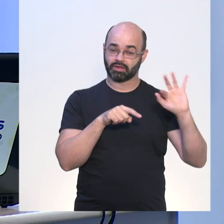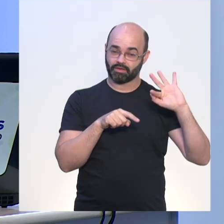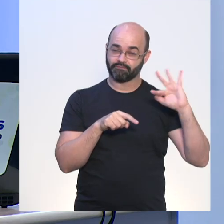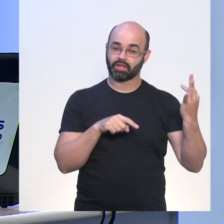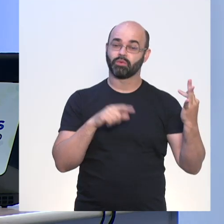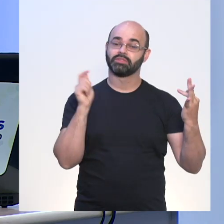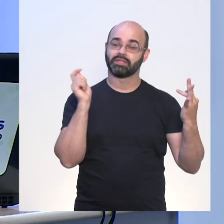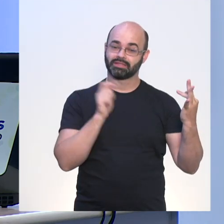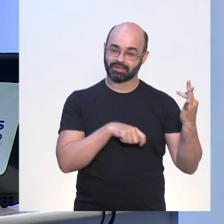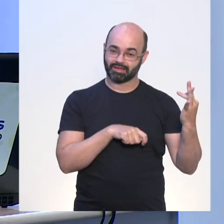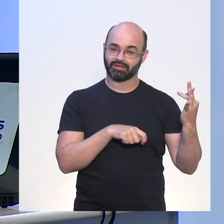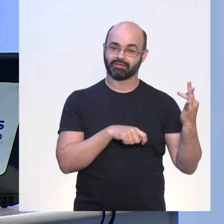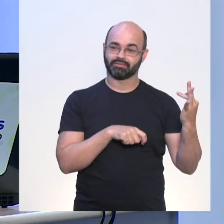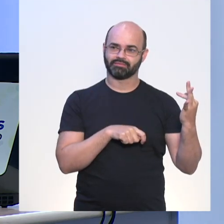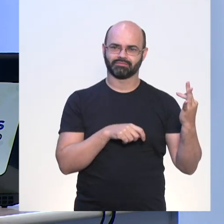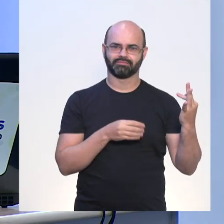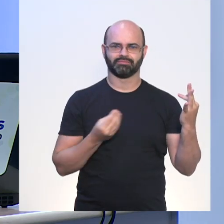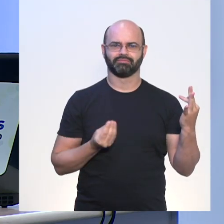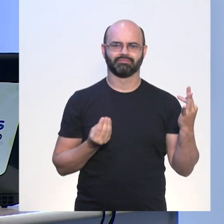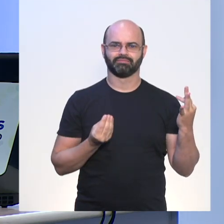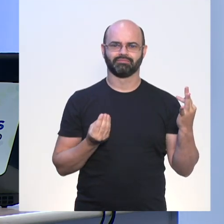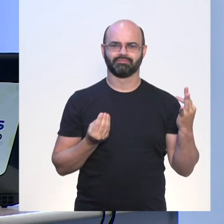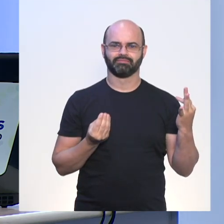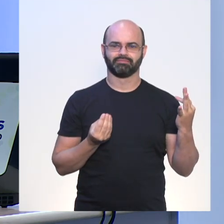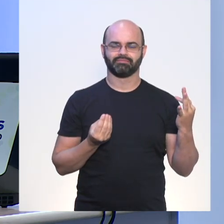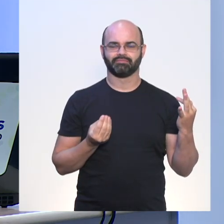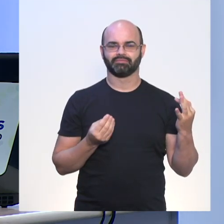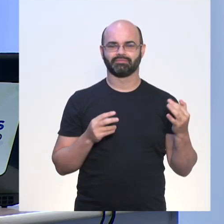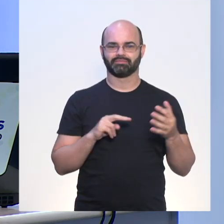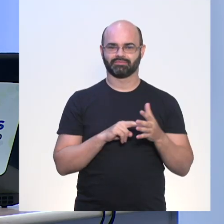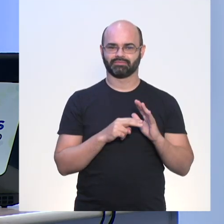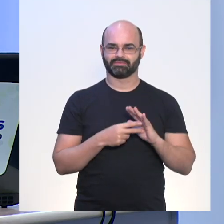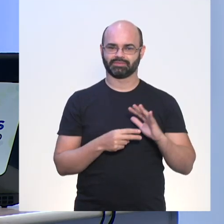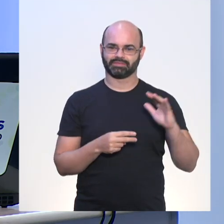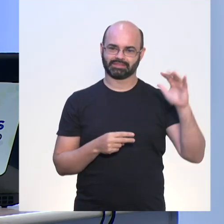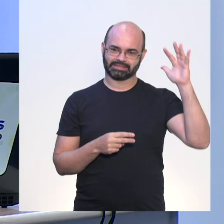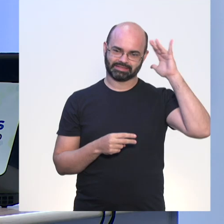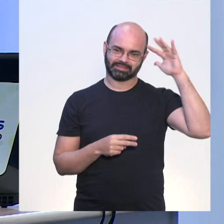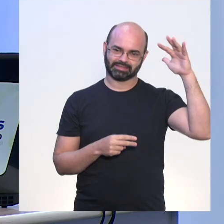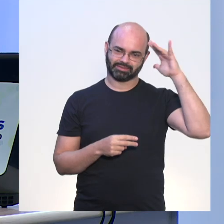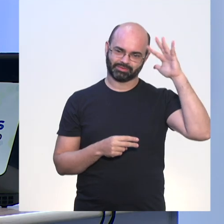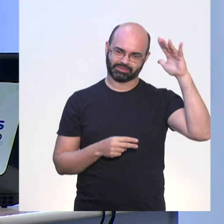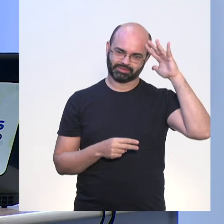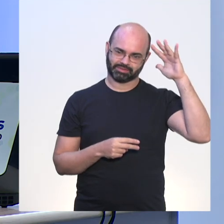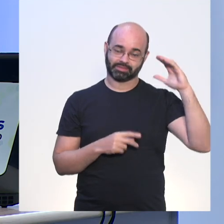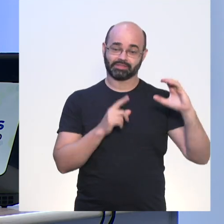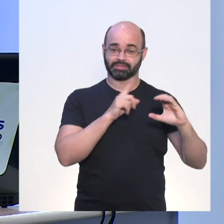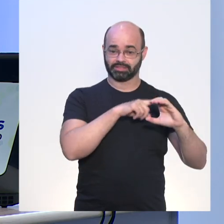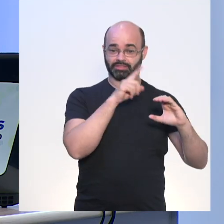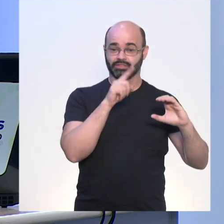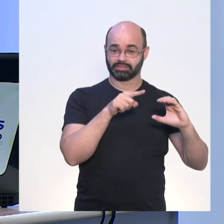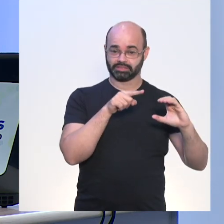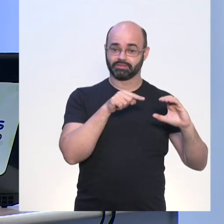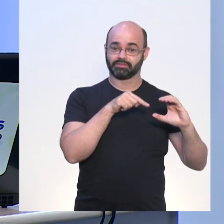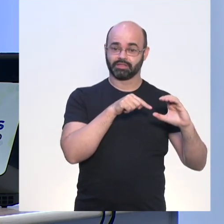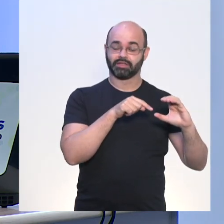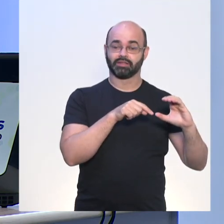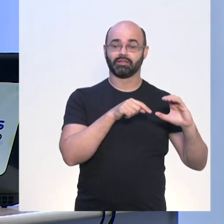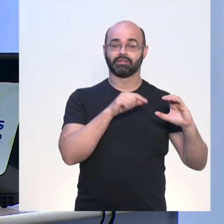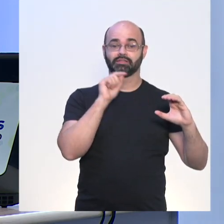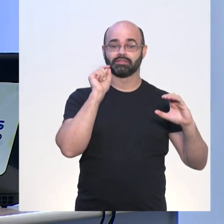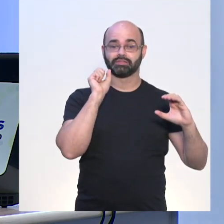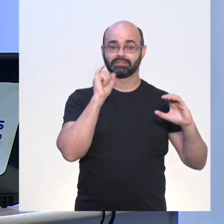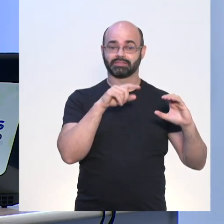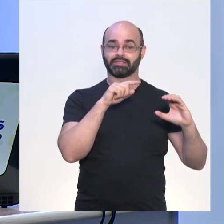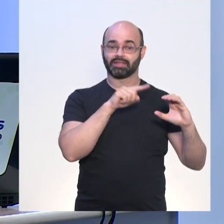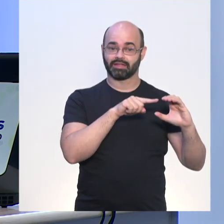Basicamente, o que ele está dizendo é o seguinte: uma teoria só pode ser considerada científica se existir a possibilidade de